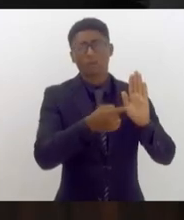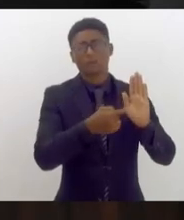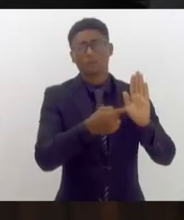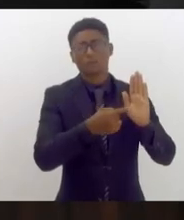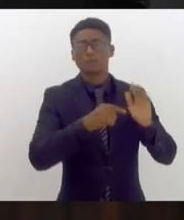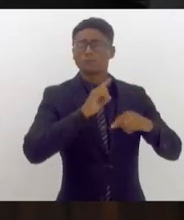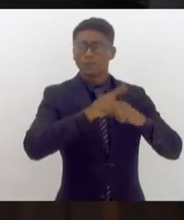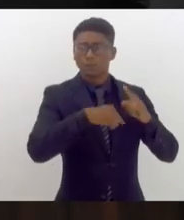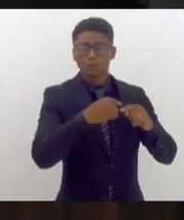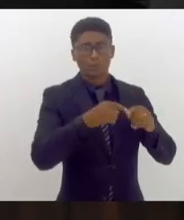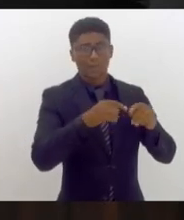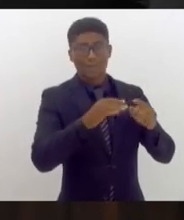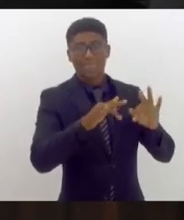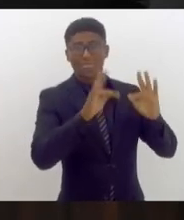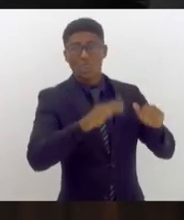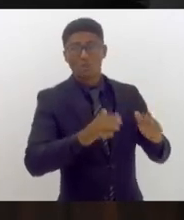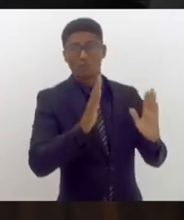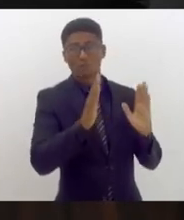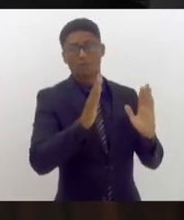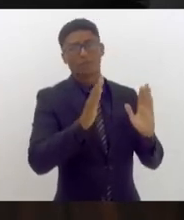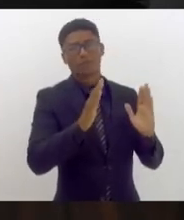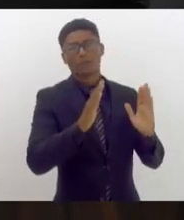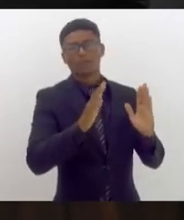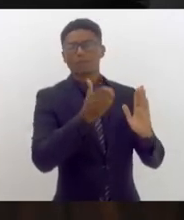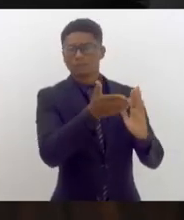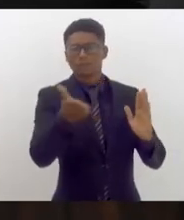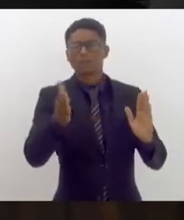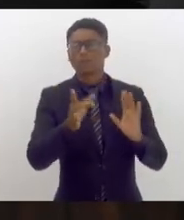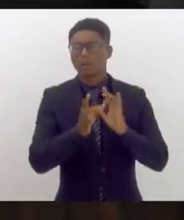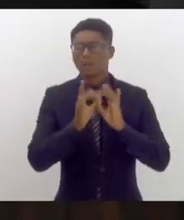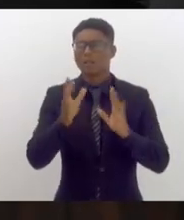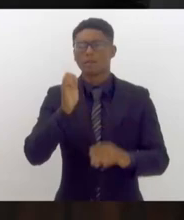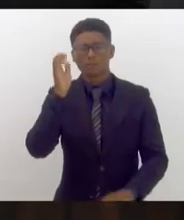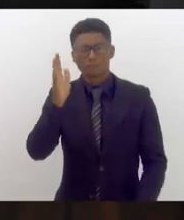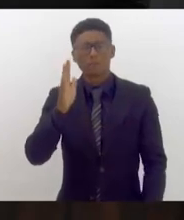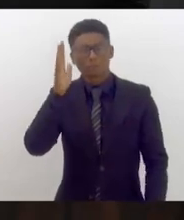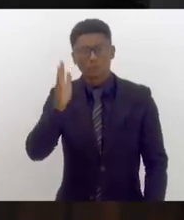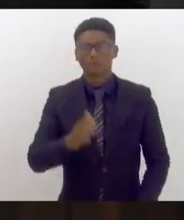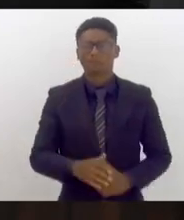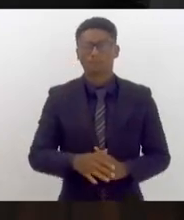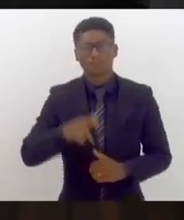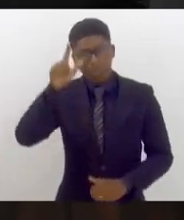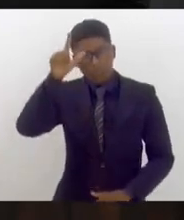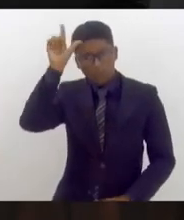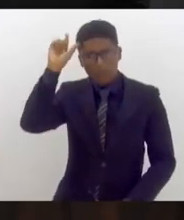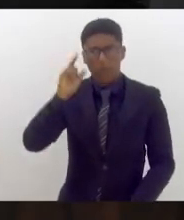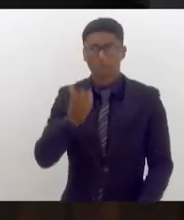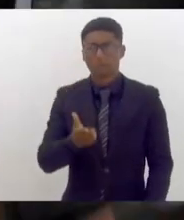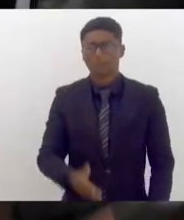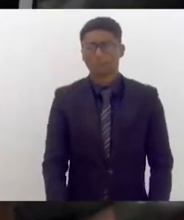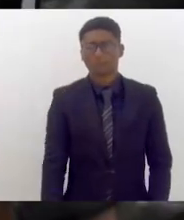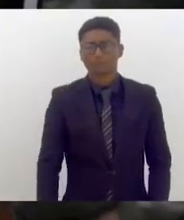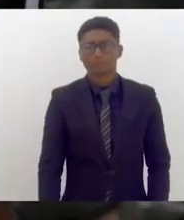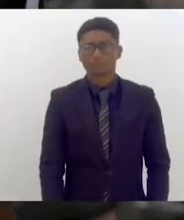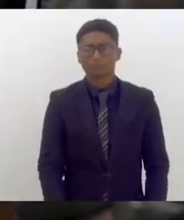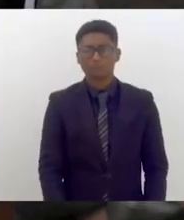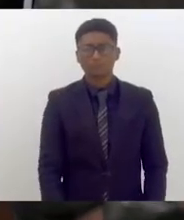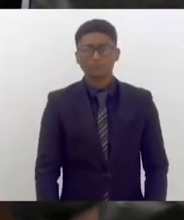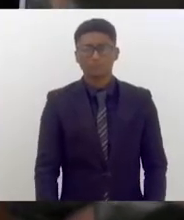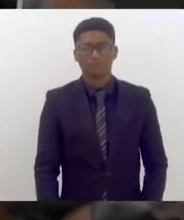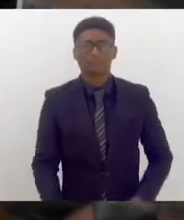tempo está aqui disponível para qualquer deputado usar da palavra à vontade. Deputado Luiz Paulo, por favor. Presidente.